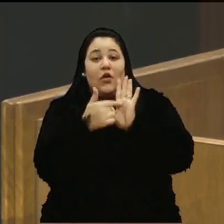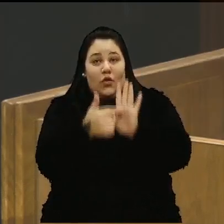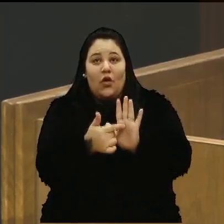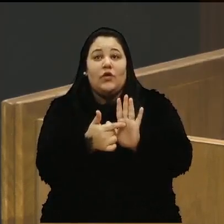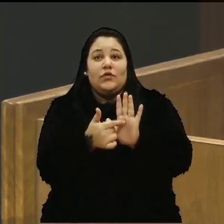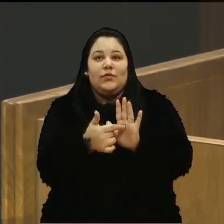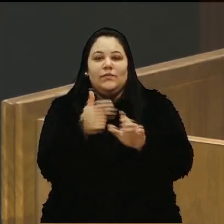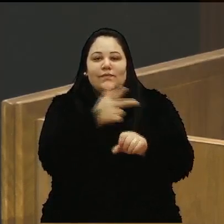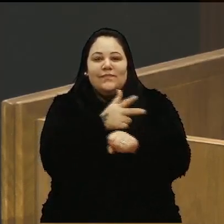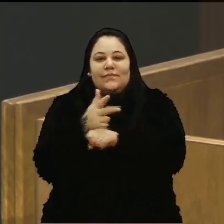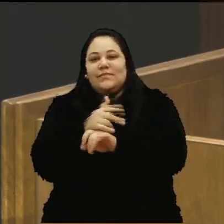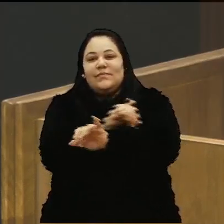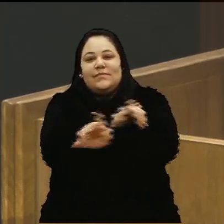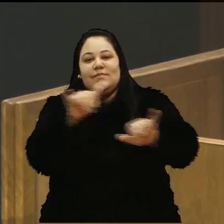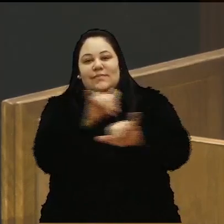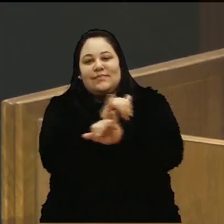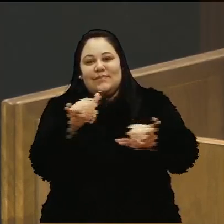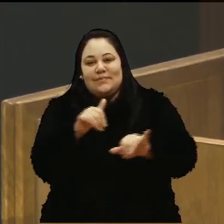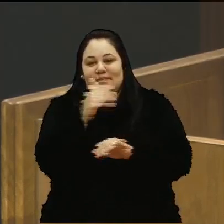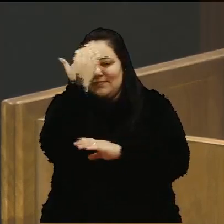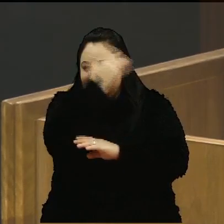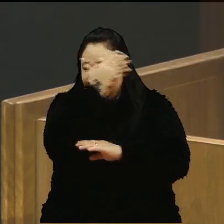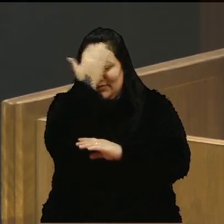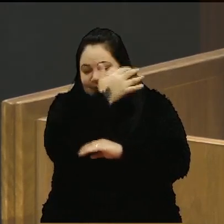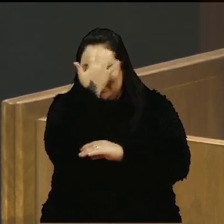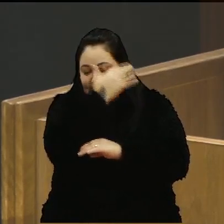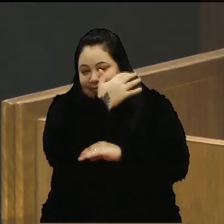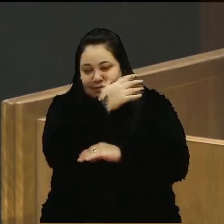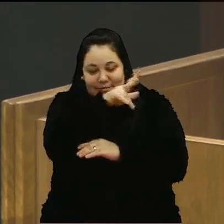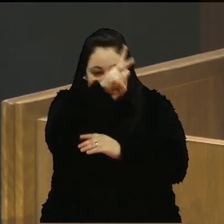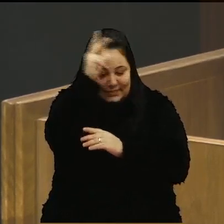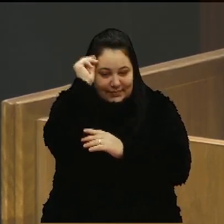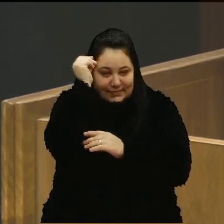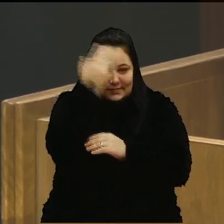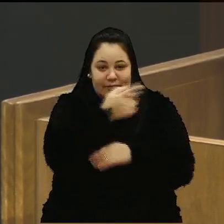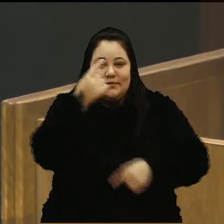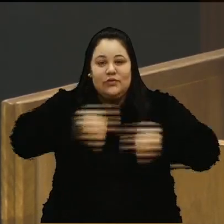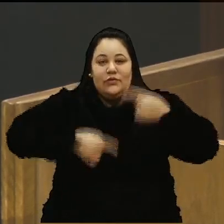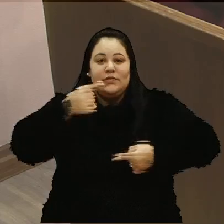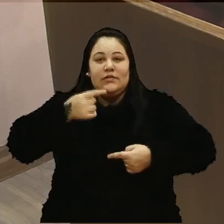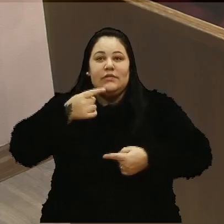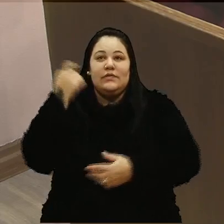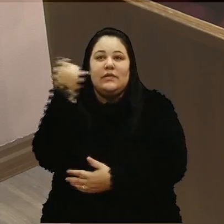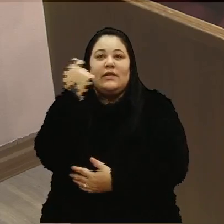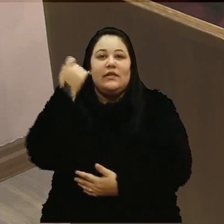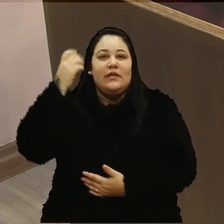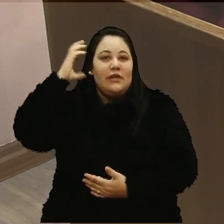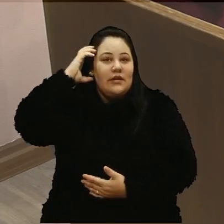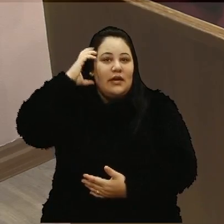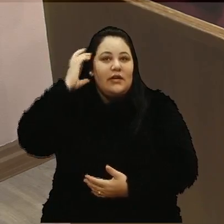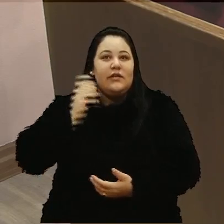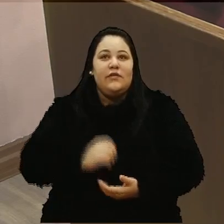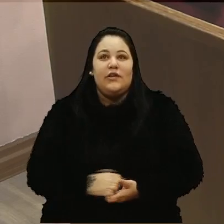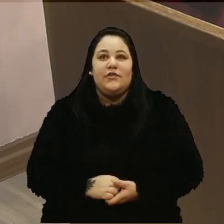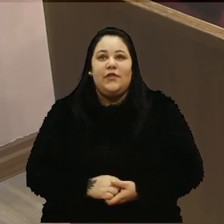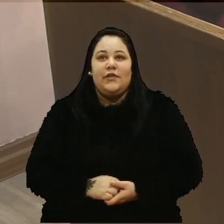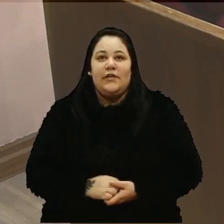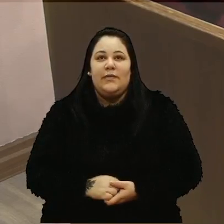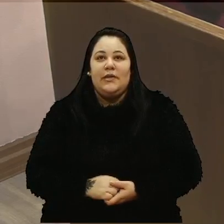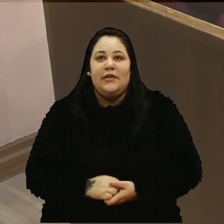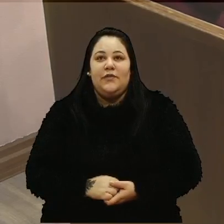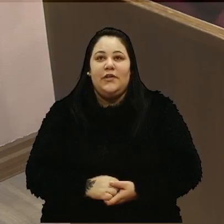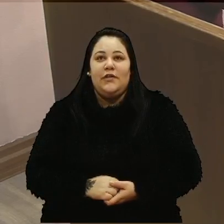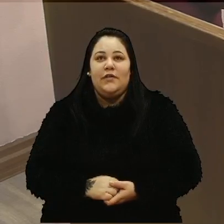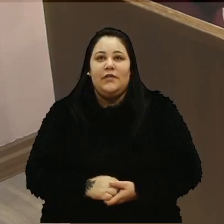né, do nosso prefeito, véspera de num debate da Rádio Gaúcha, né? Já está autorizado o chamamento de